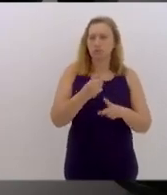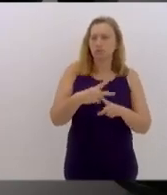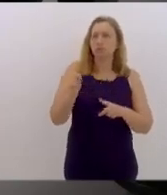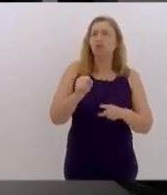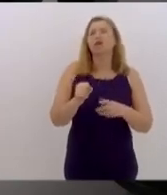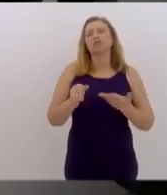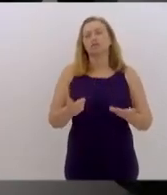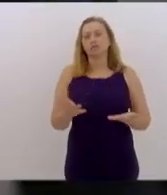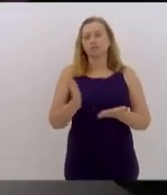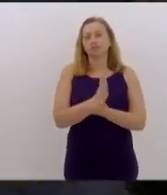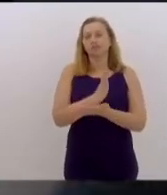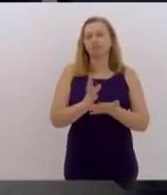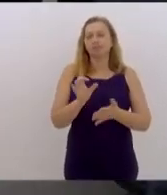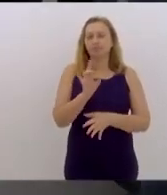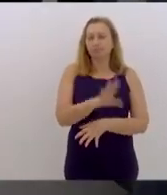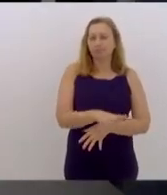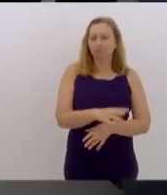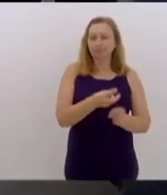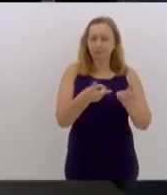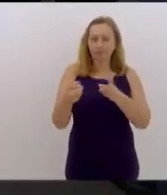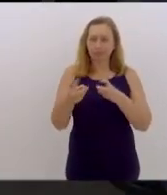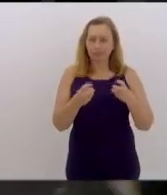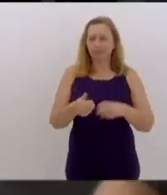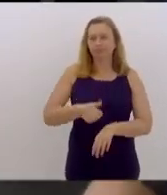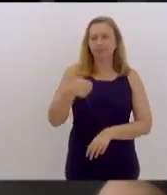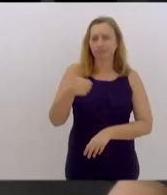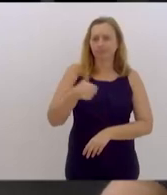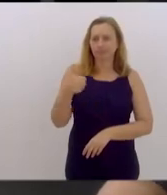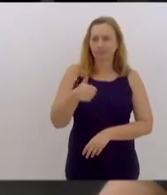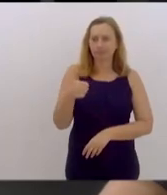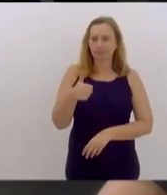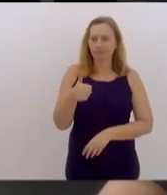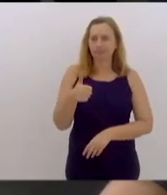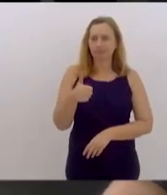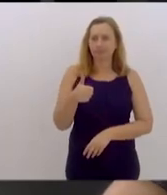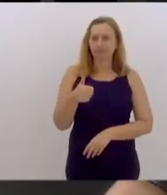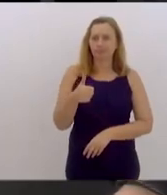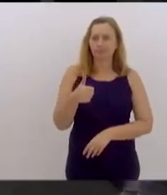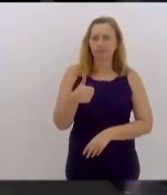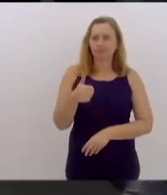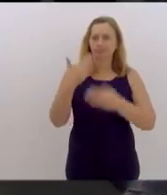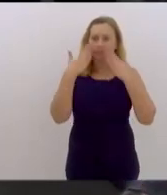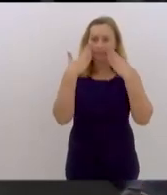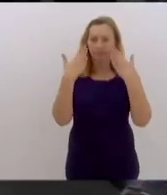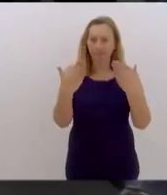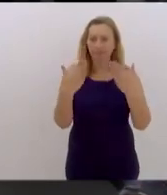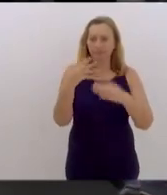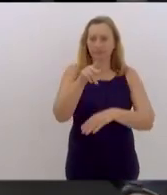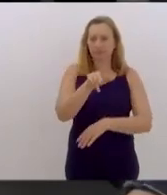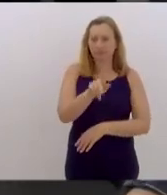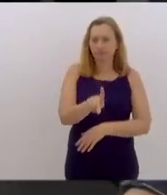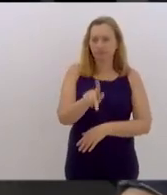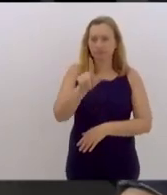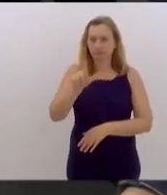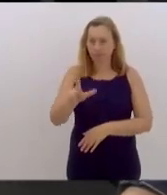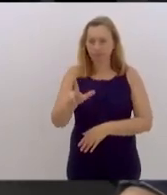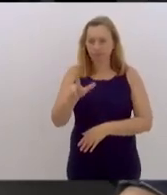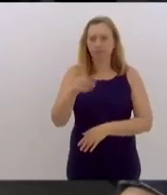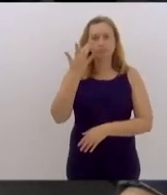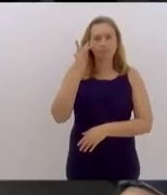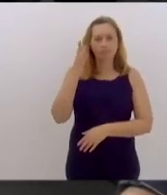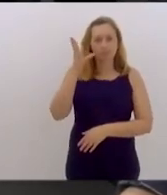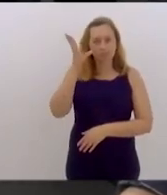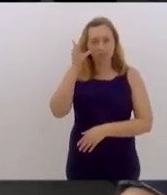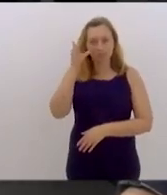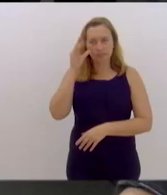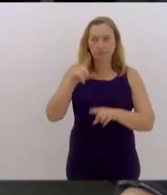observações que eu faço é a primeira né é a respeito dessa apresentação de pele que eu acho